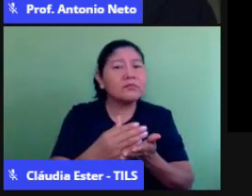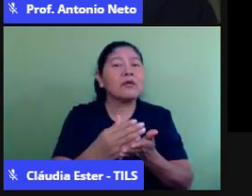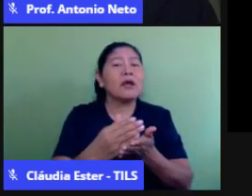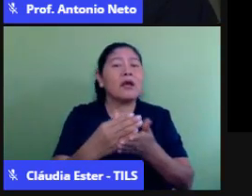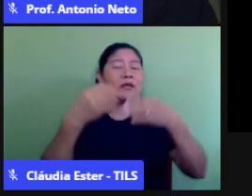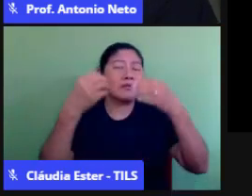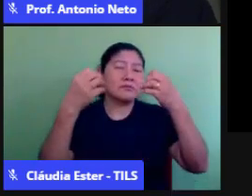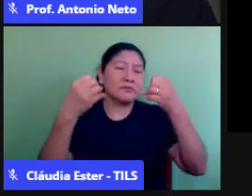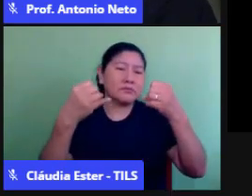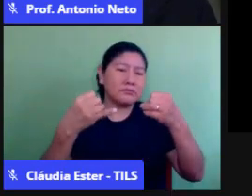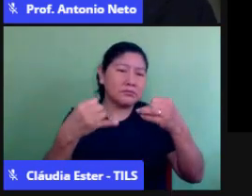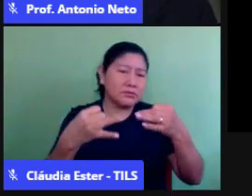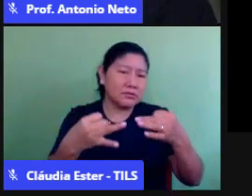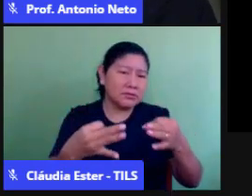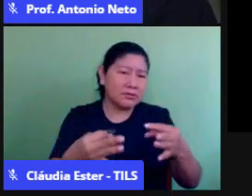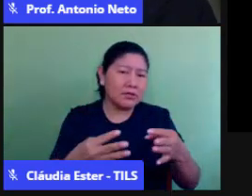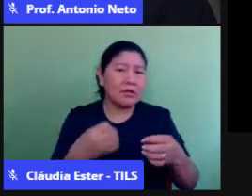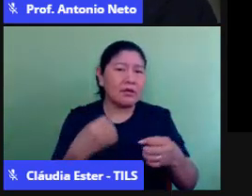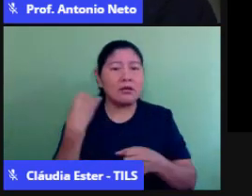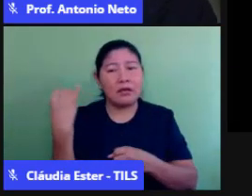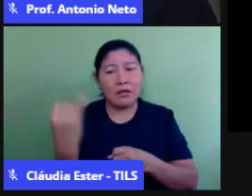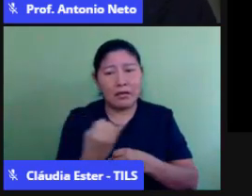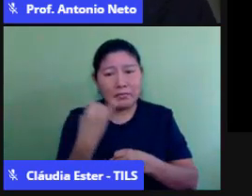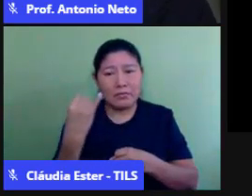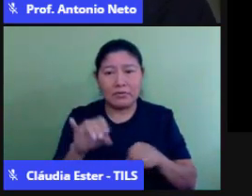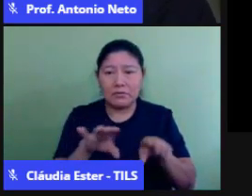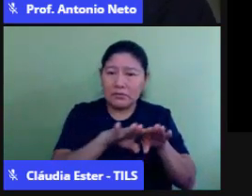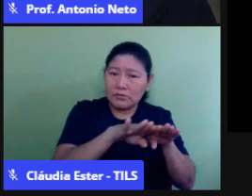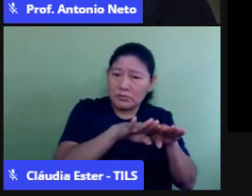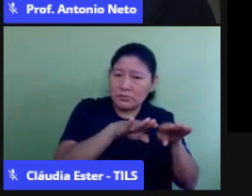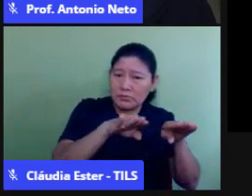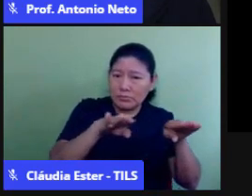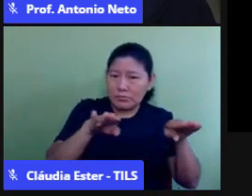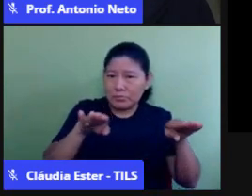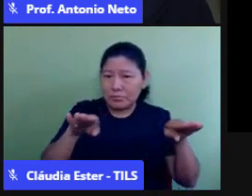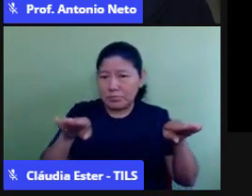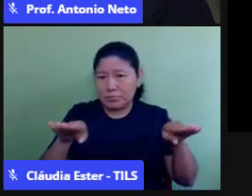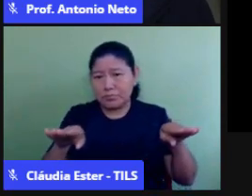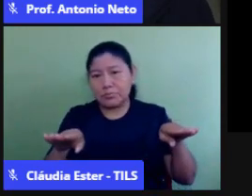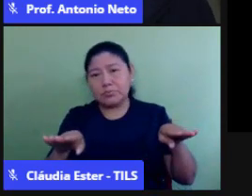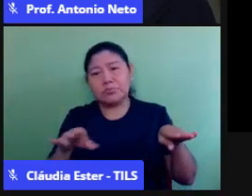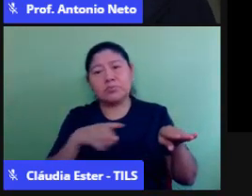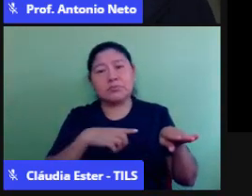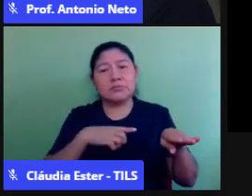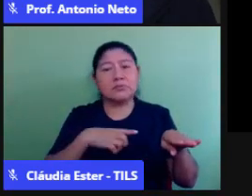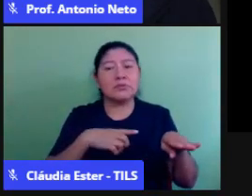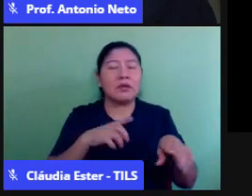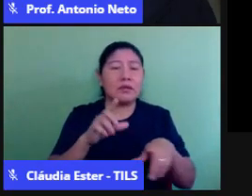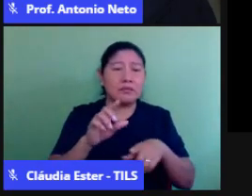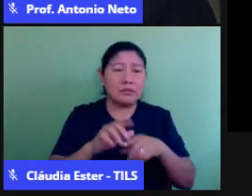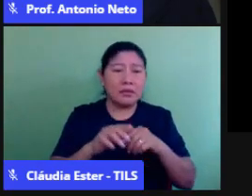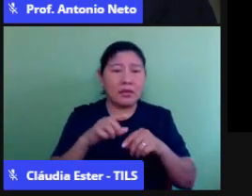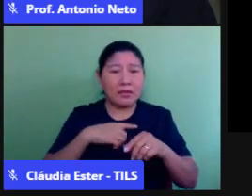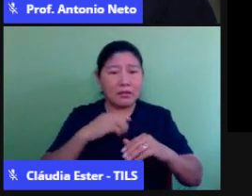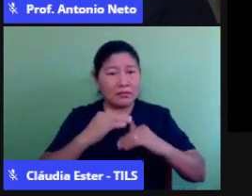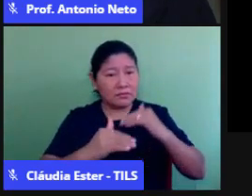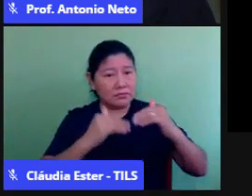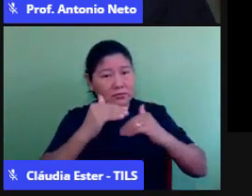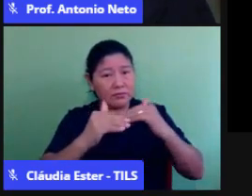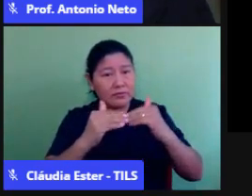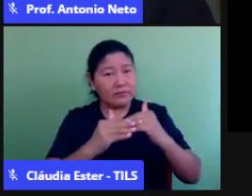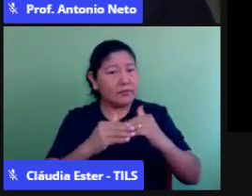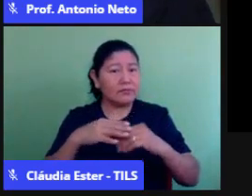plana, a facilidade da construção da ferrovia, então traz um desenvolvimento muito grande para a nossa